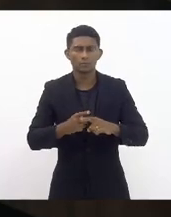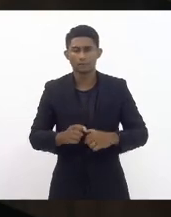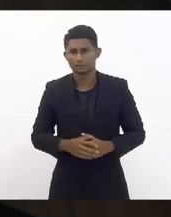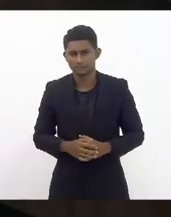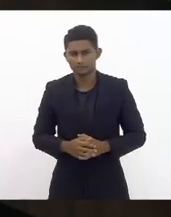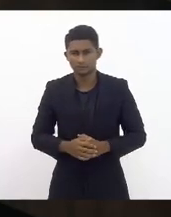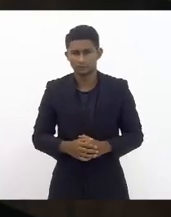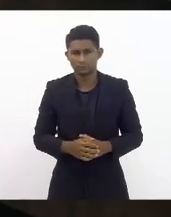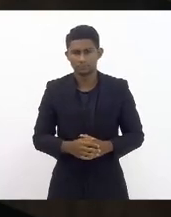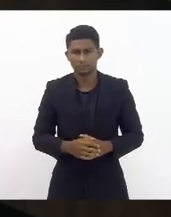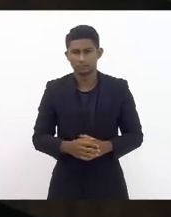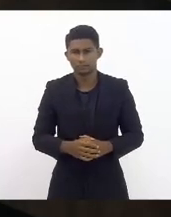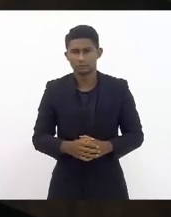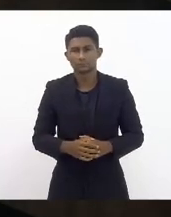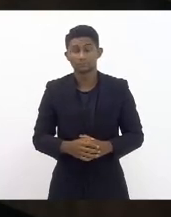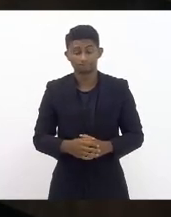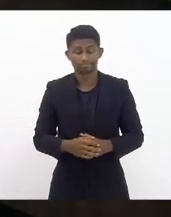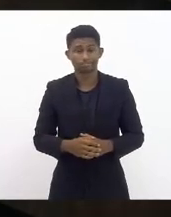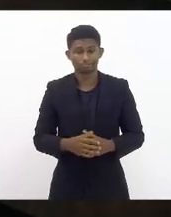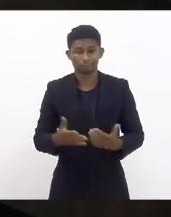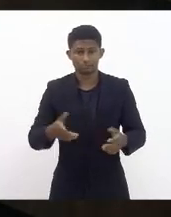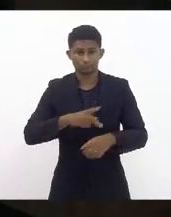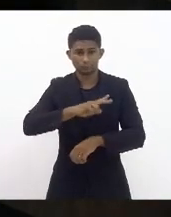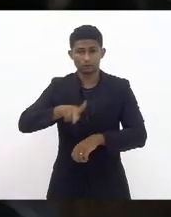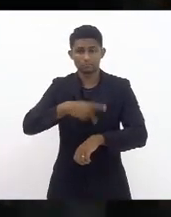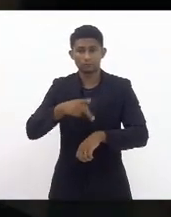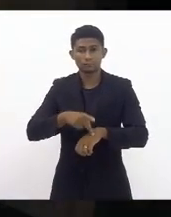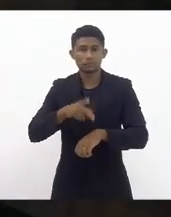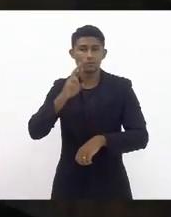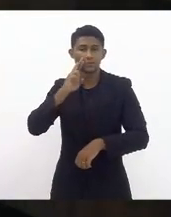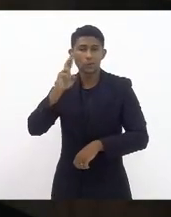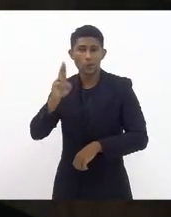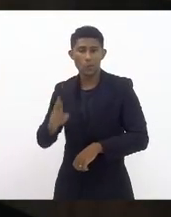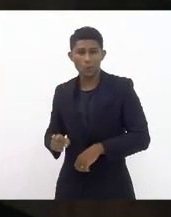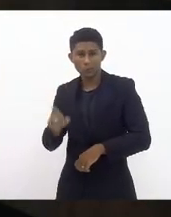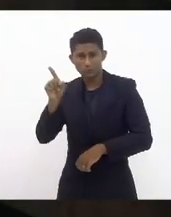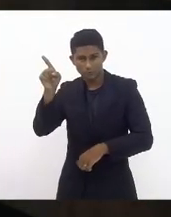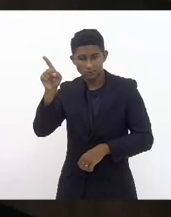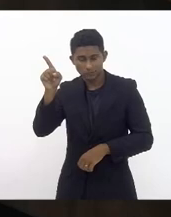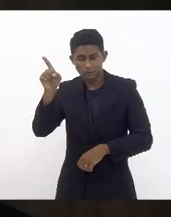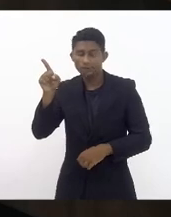momento que a Rússia invadiu a Ucrânia,